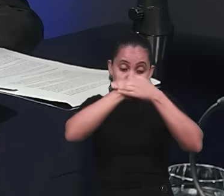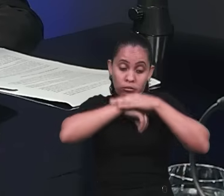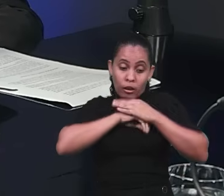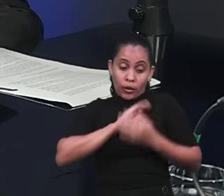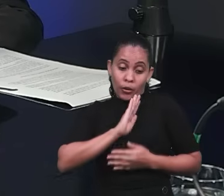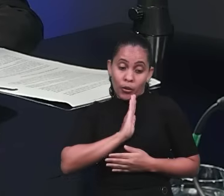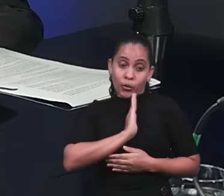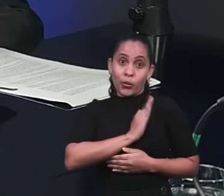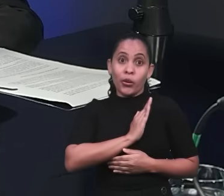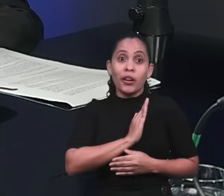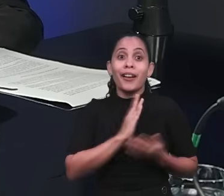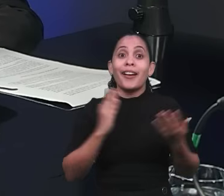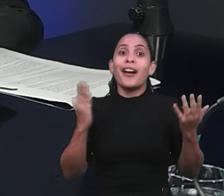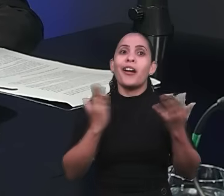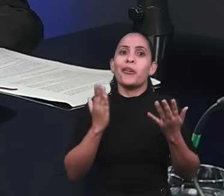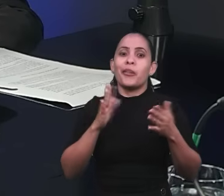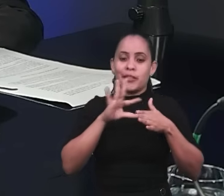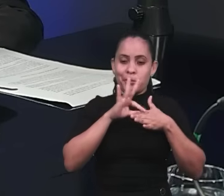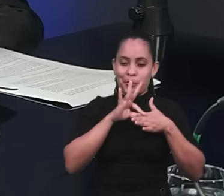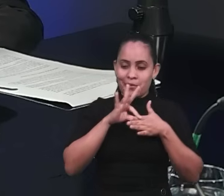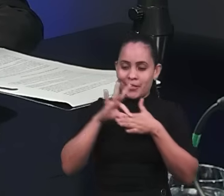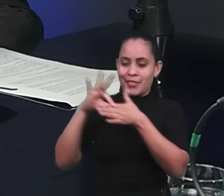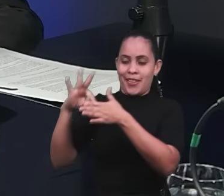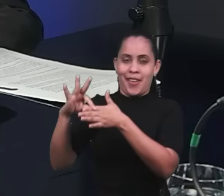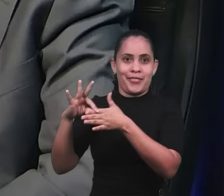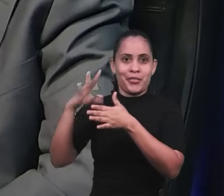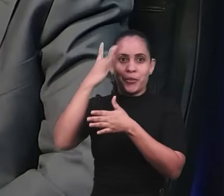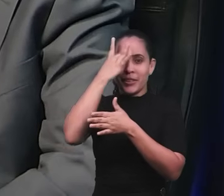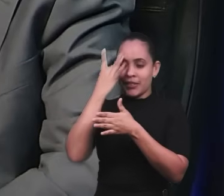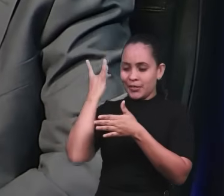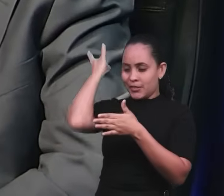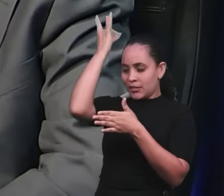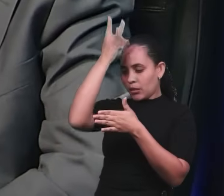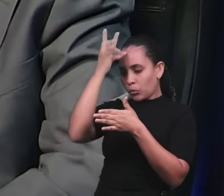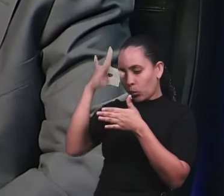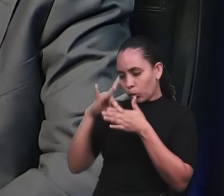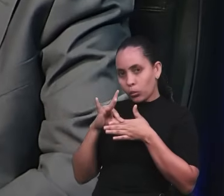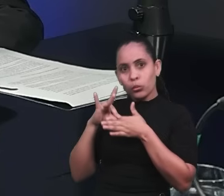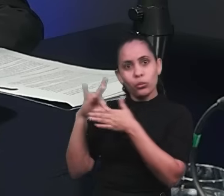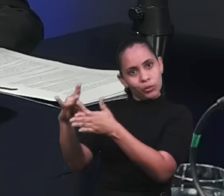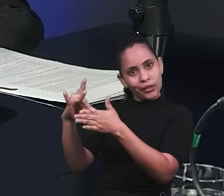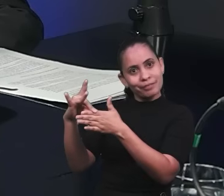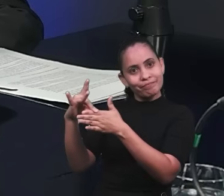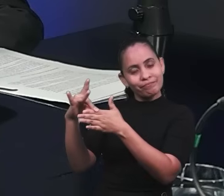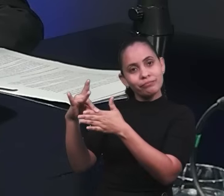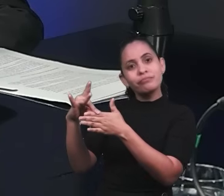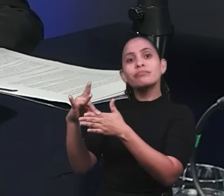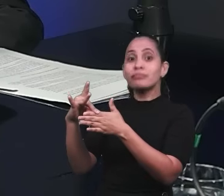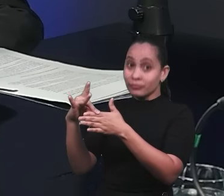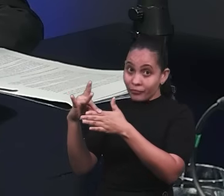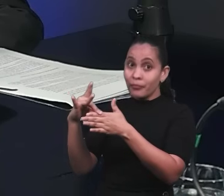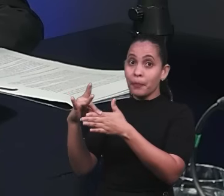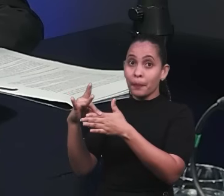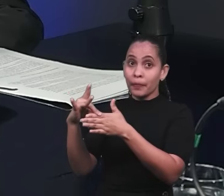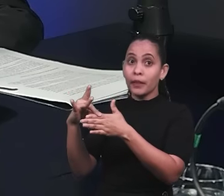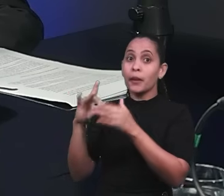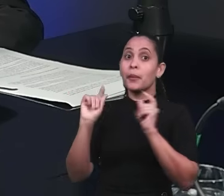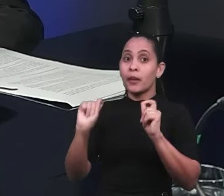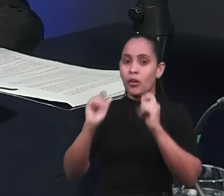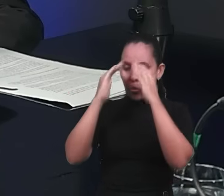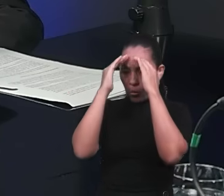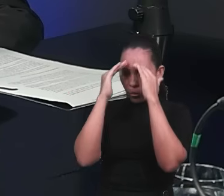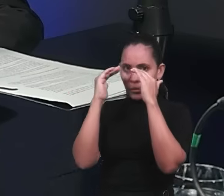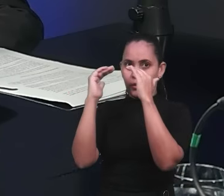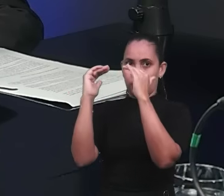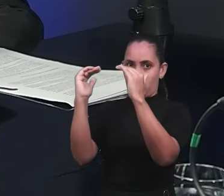daí eles começam a ser dirigidos pelo Espírito Santo. Glória a Deus. Muito Então, bem. em santificação, para a